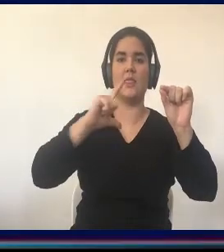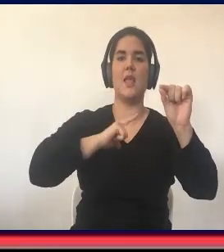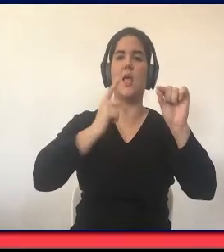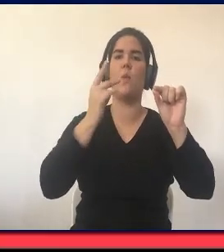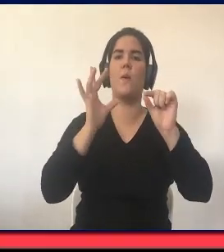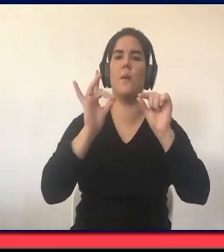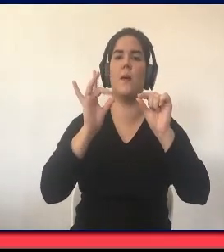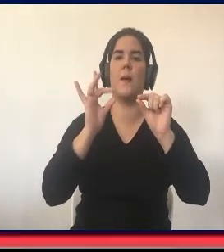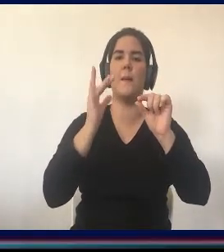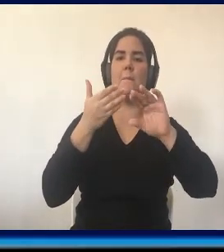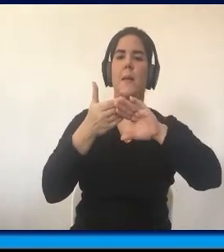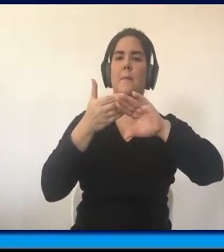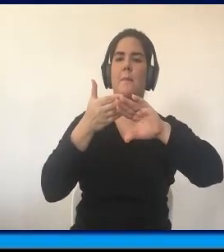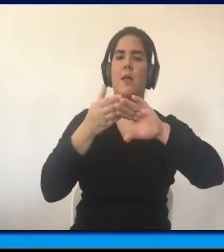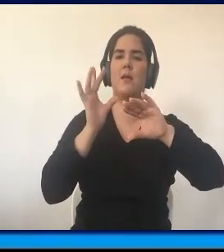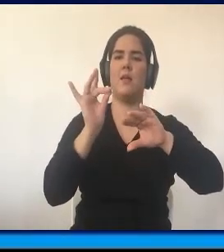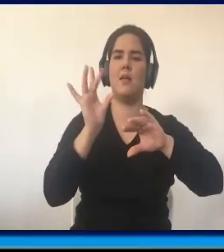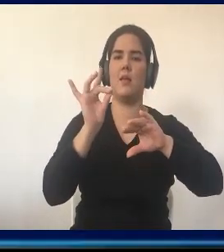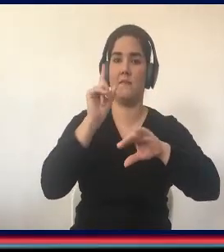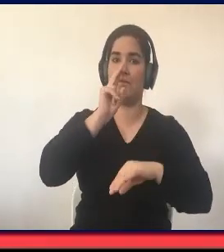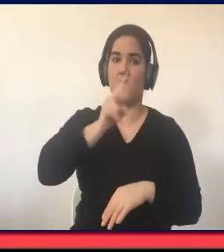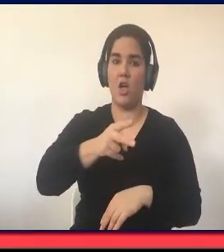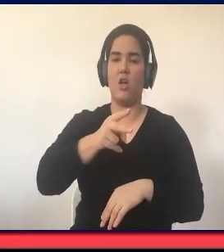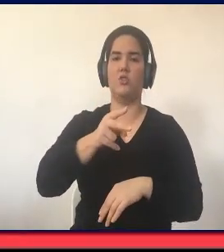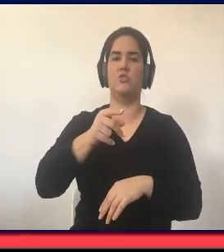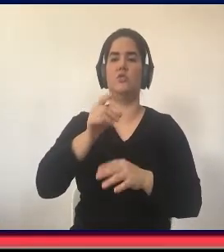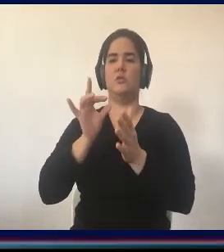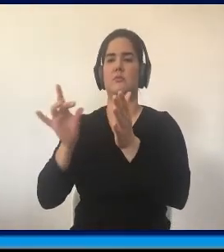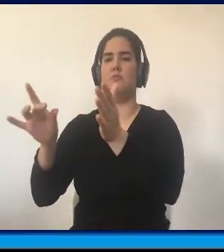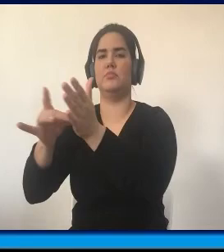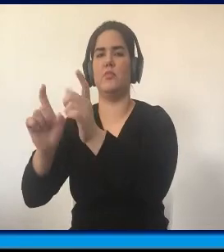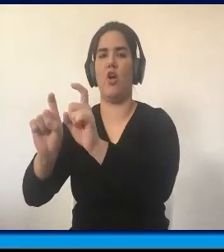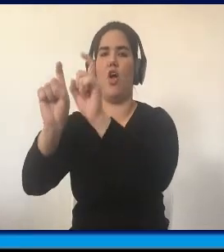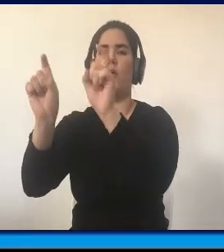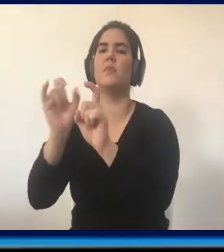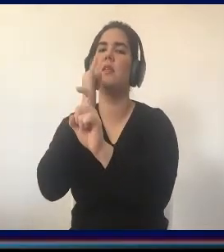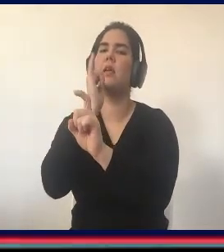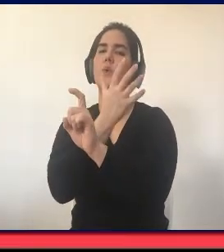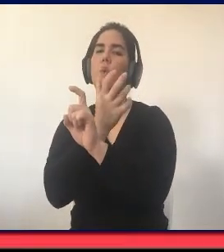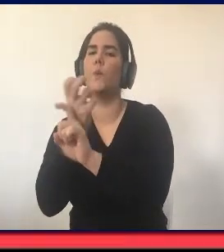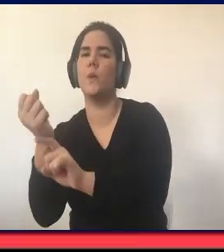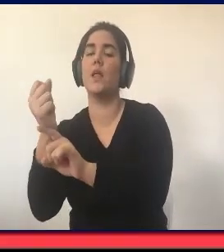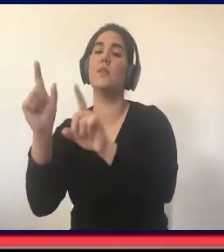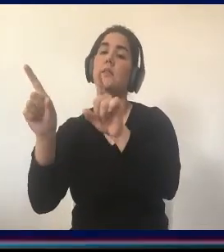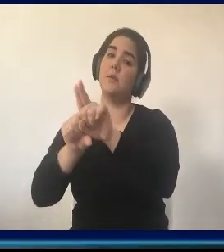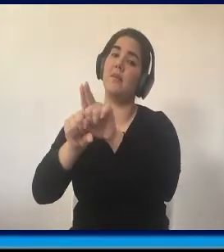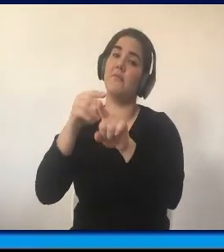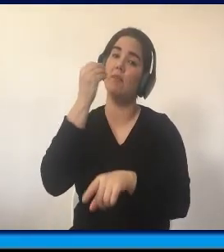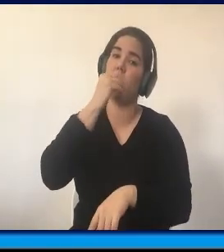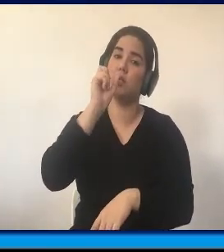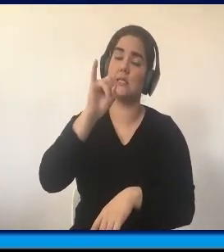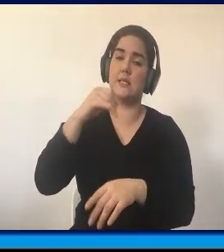suficientemente forte para quando colocar no computador ele passar a energia e suficientemente fraco, se bater, ele desconecta. A maioria dos